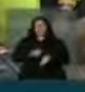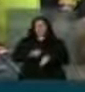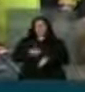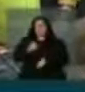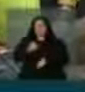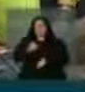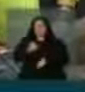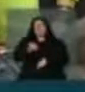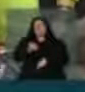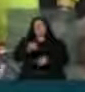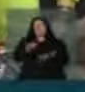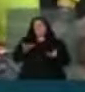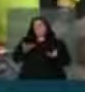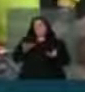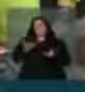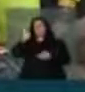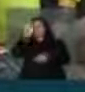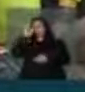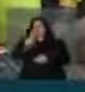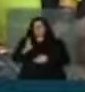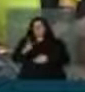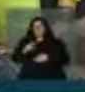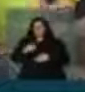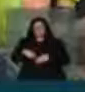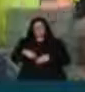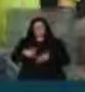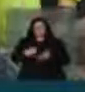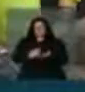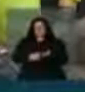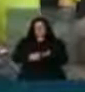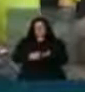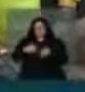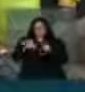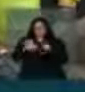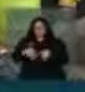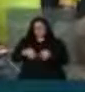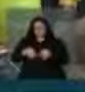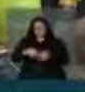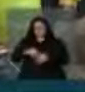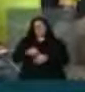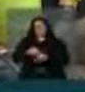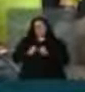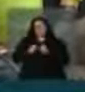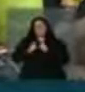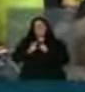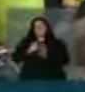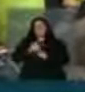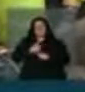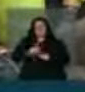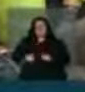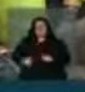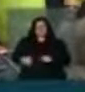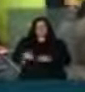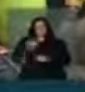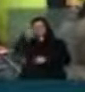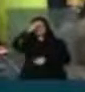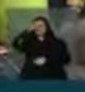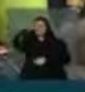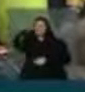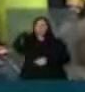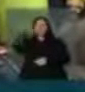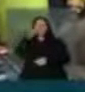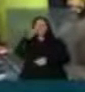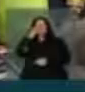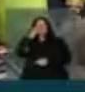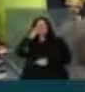da sociedade, mas o Brasil precisa se concentrar na gestão pública. Acho, em boa hora, o seu relatório prevê a unificação do calendário